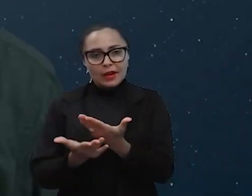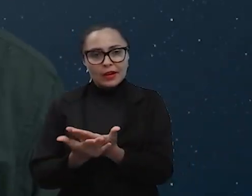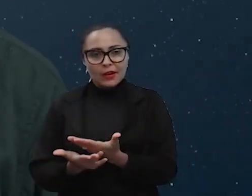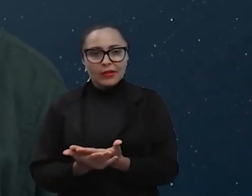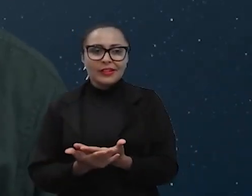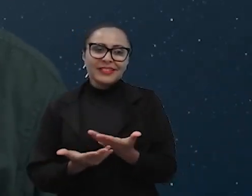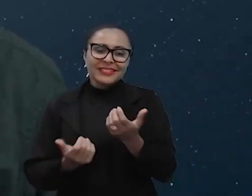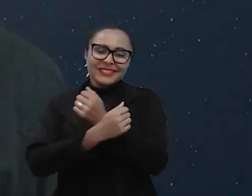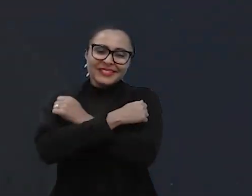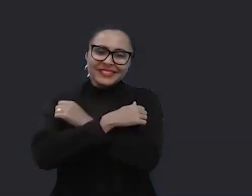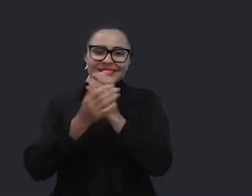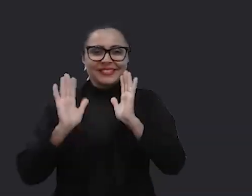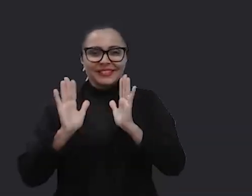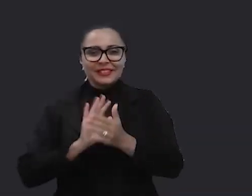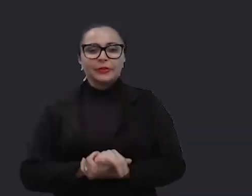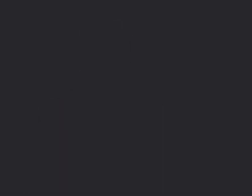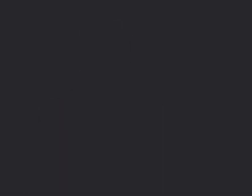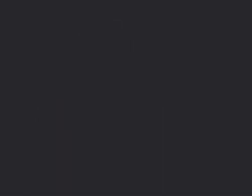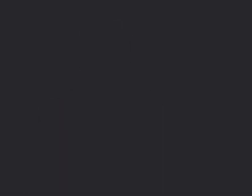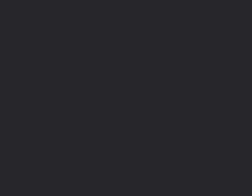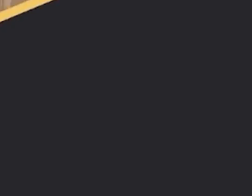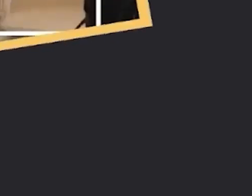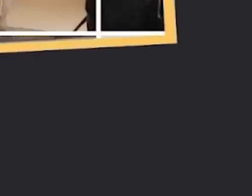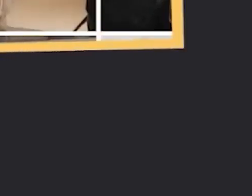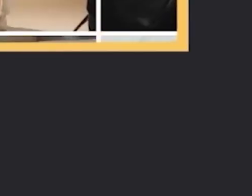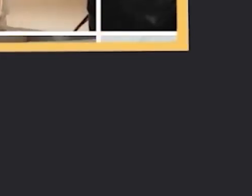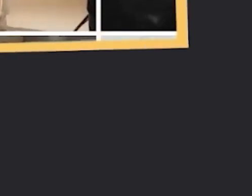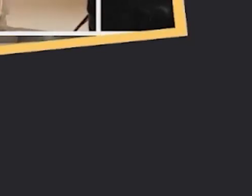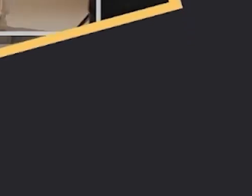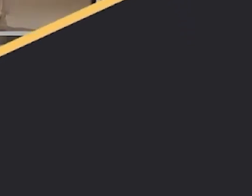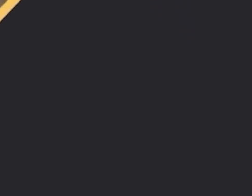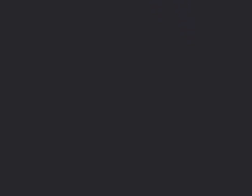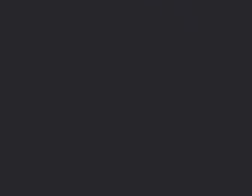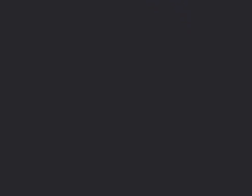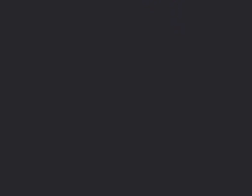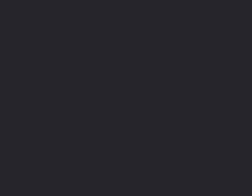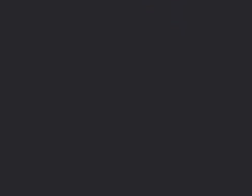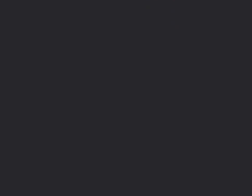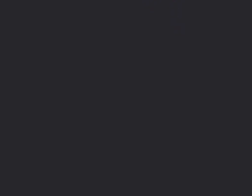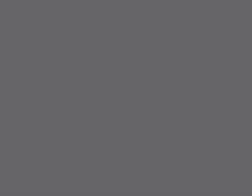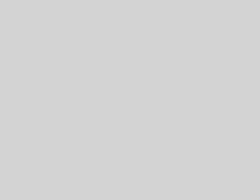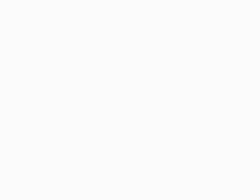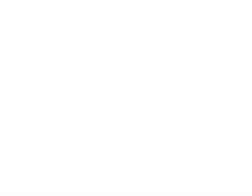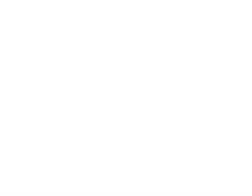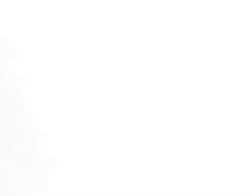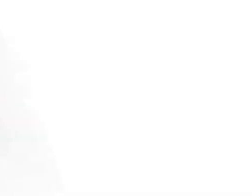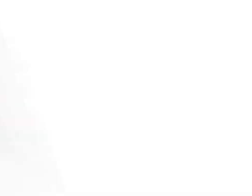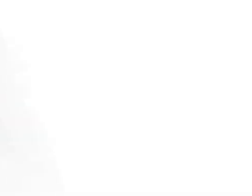para você, até mais!